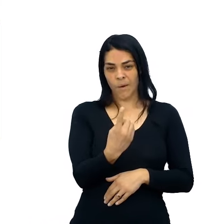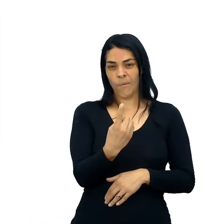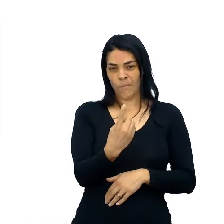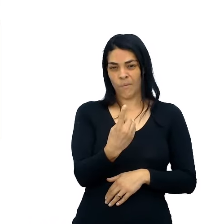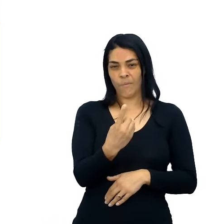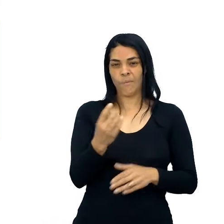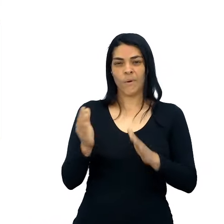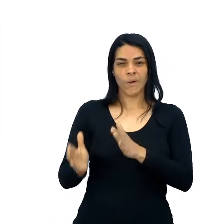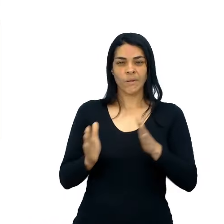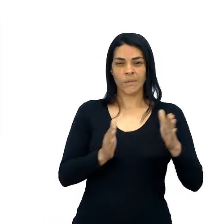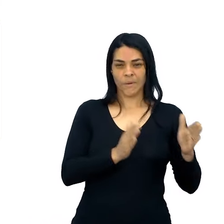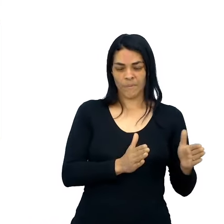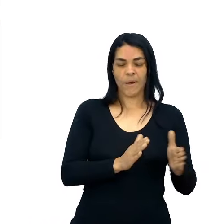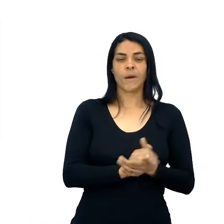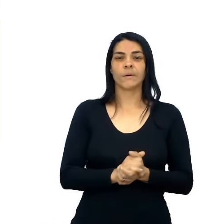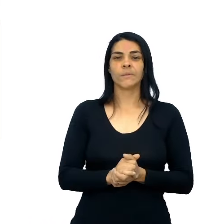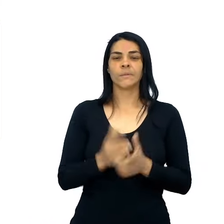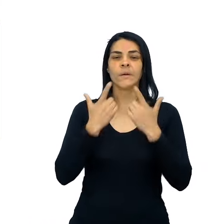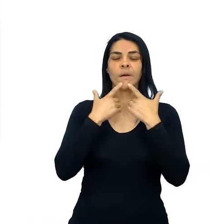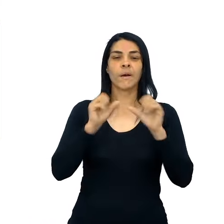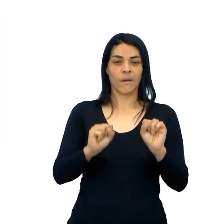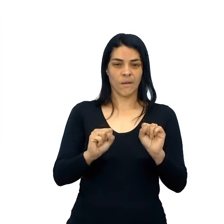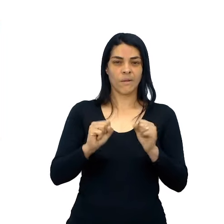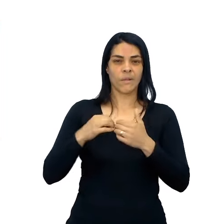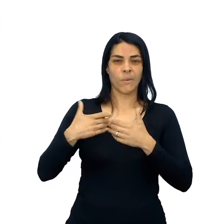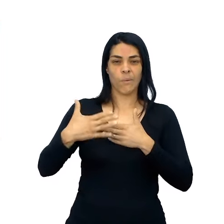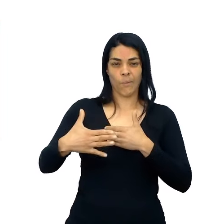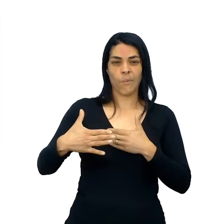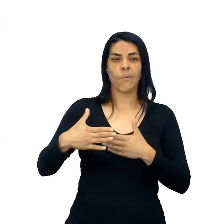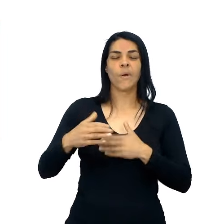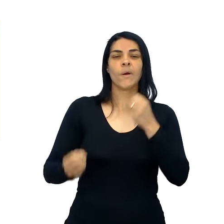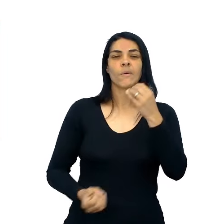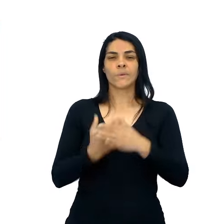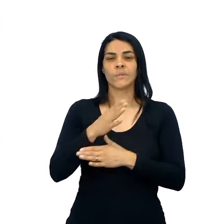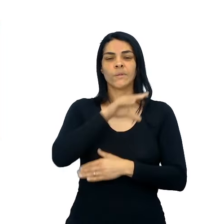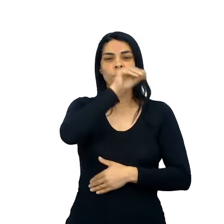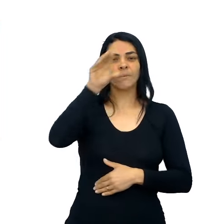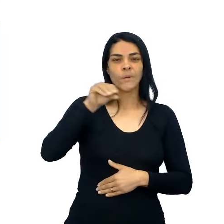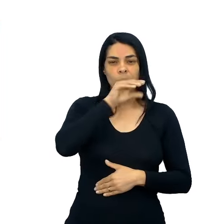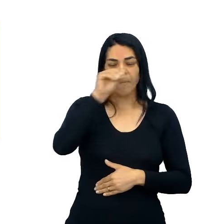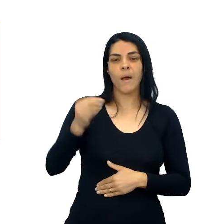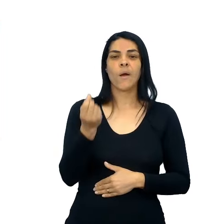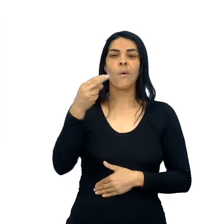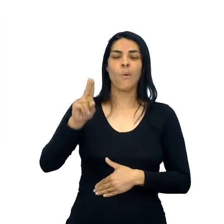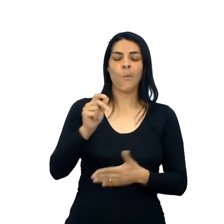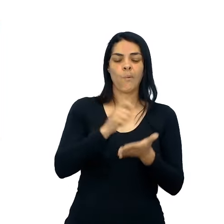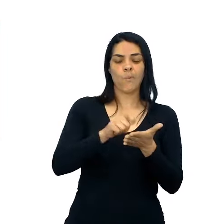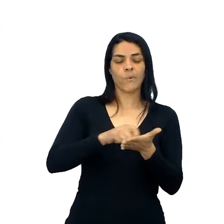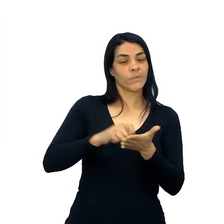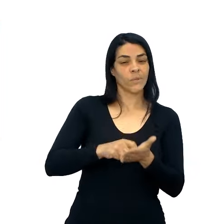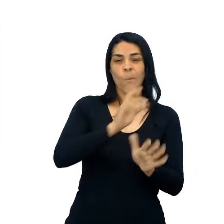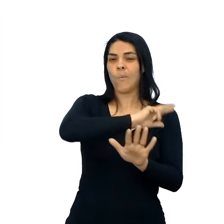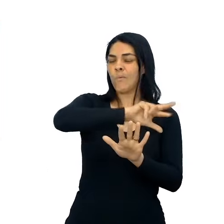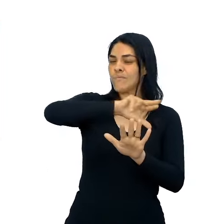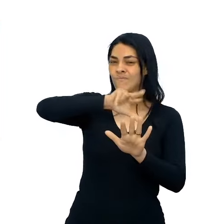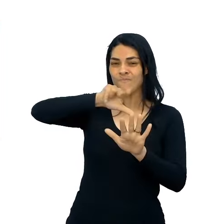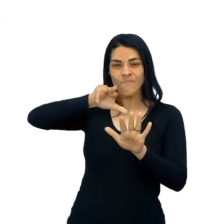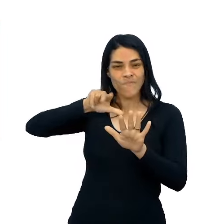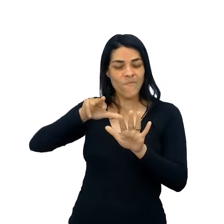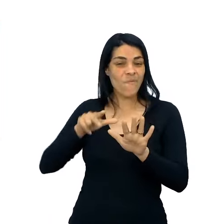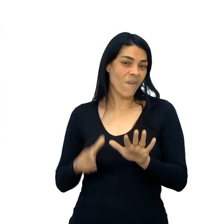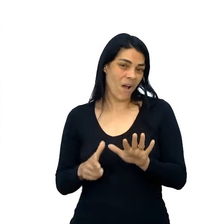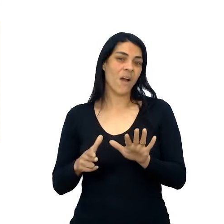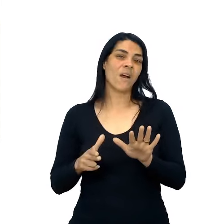aprendizado da língua decorre de produções verbais, sejam elas orais ou escritas, de variadas, com